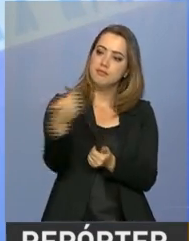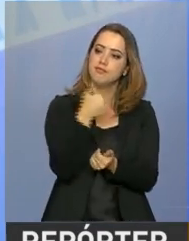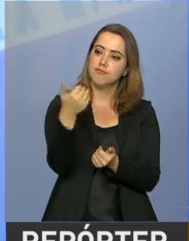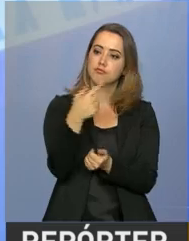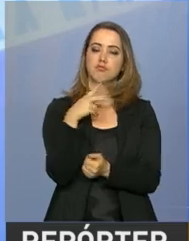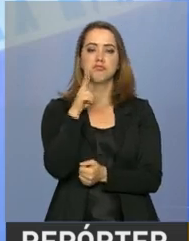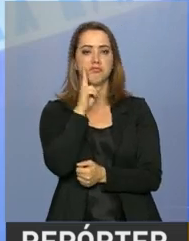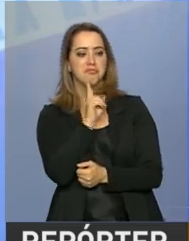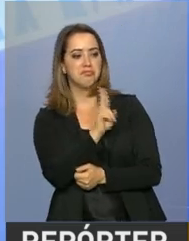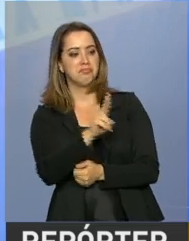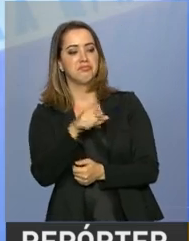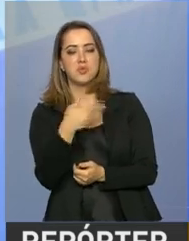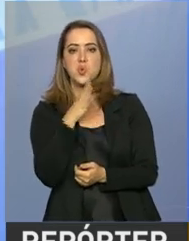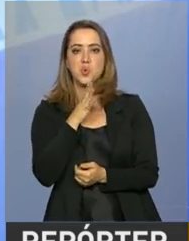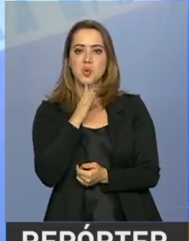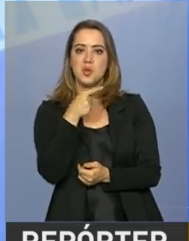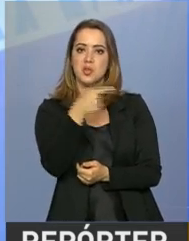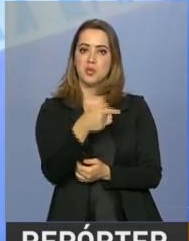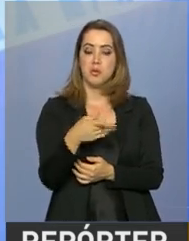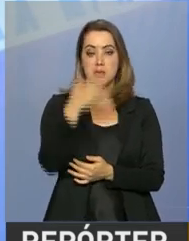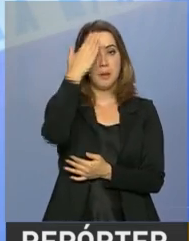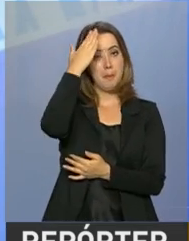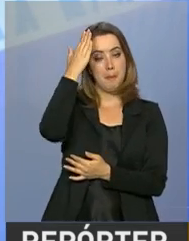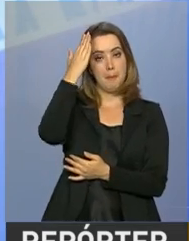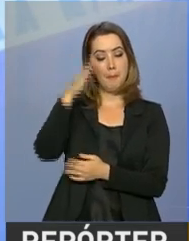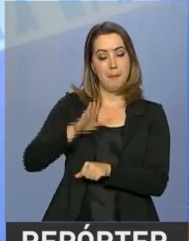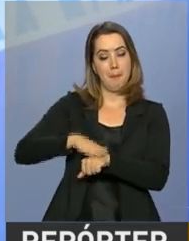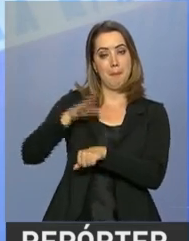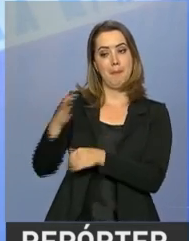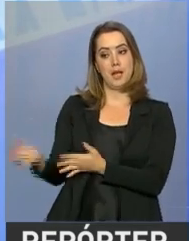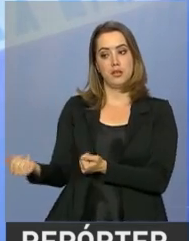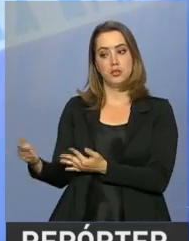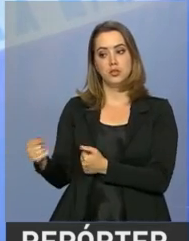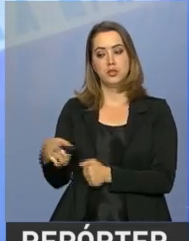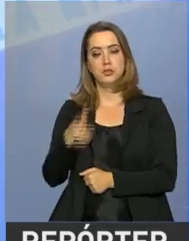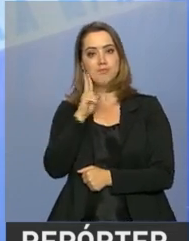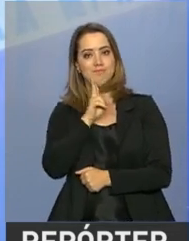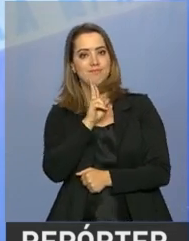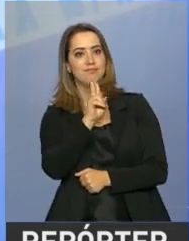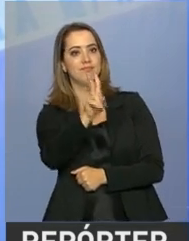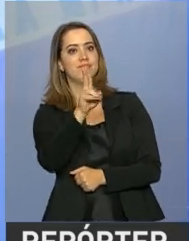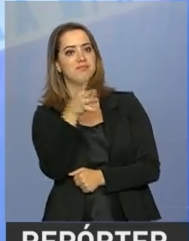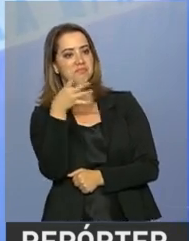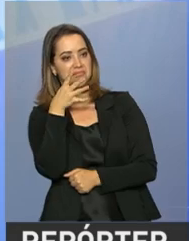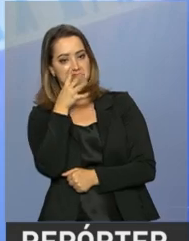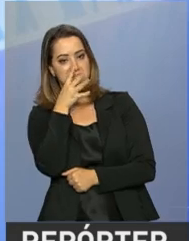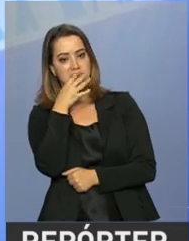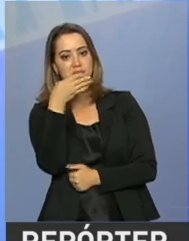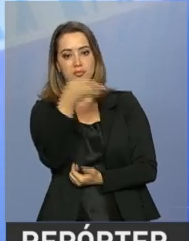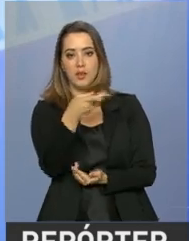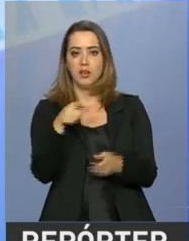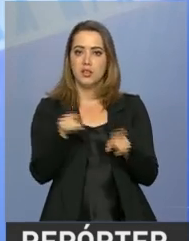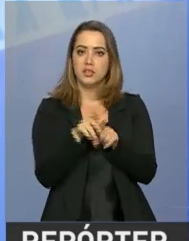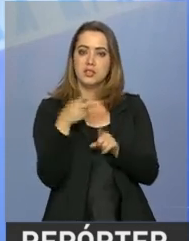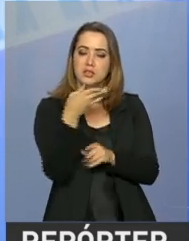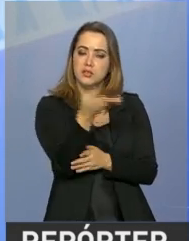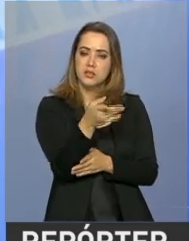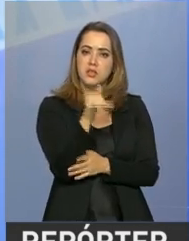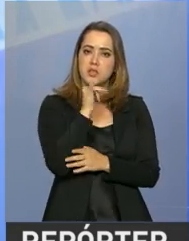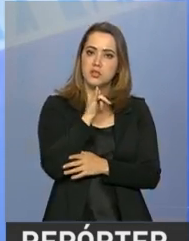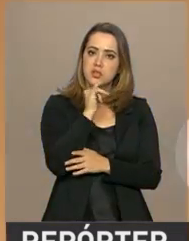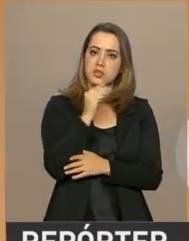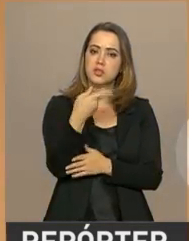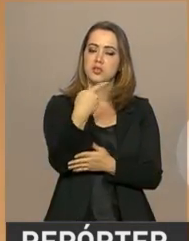esportivo, é fazer com que mais jovens tenham nesses atletas ídolos e que façam desses ídolos exemplos para